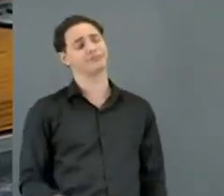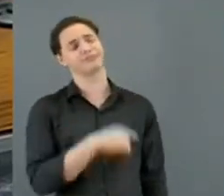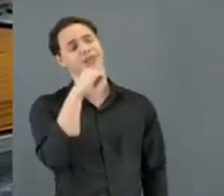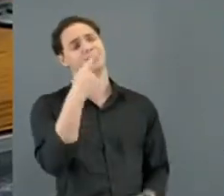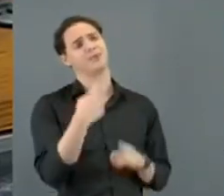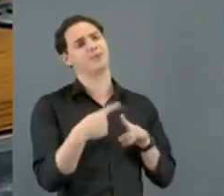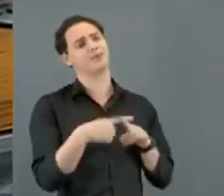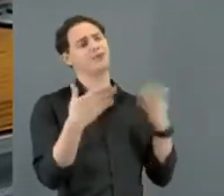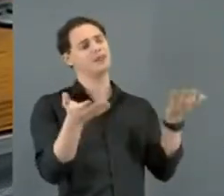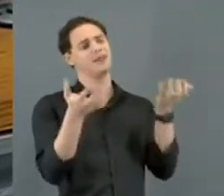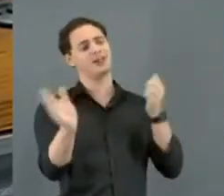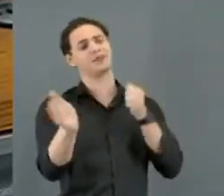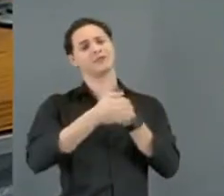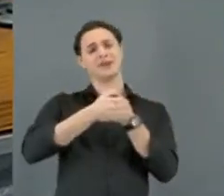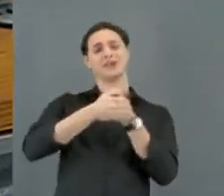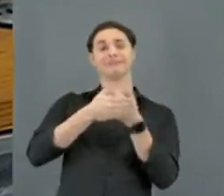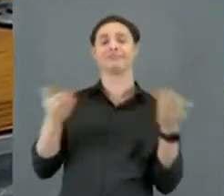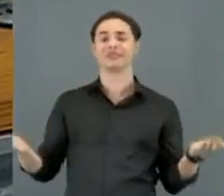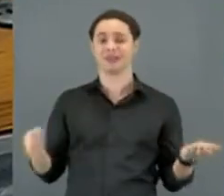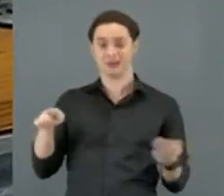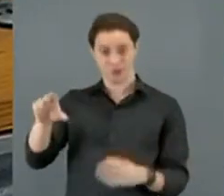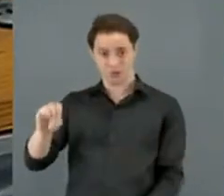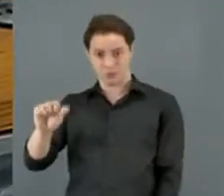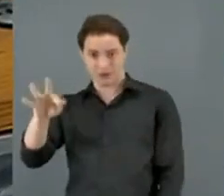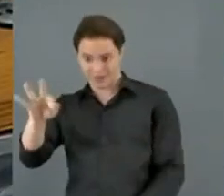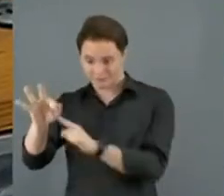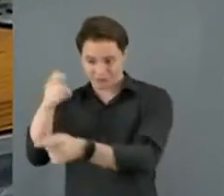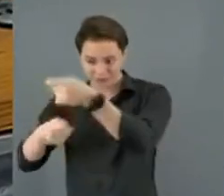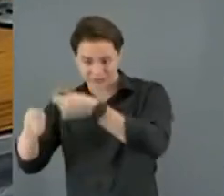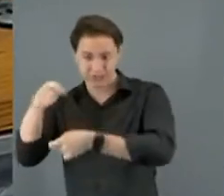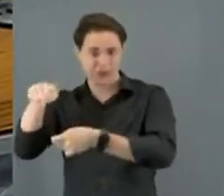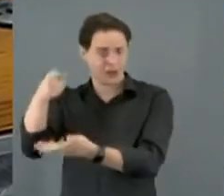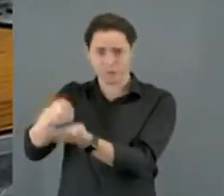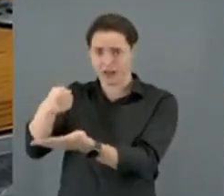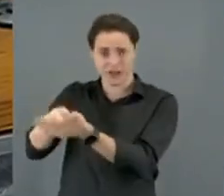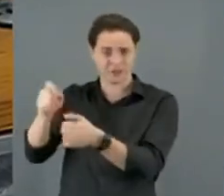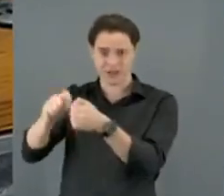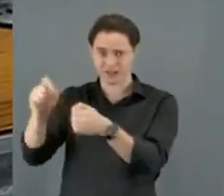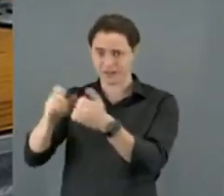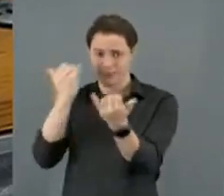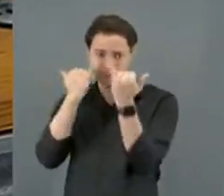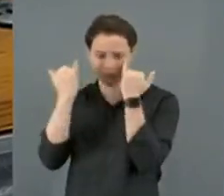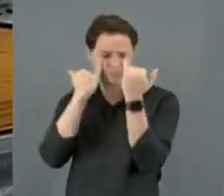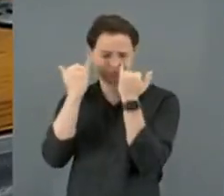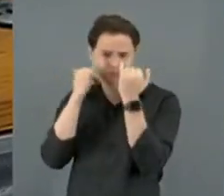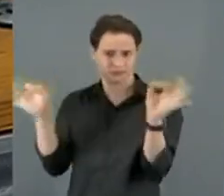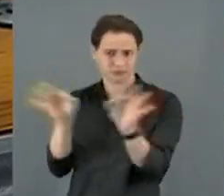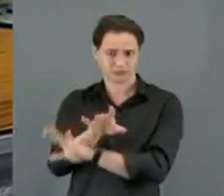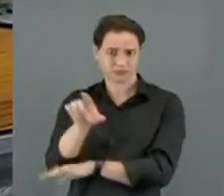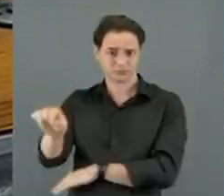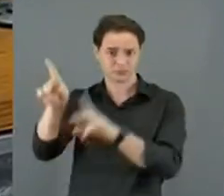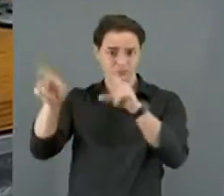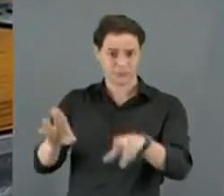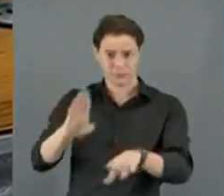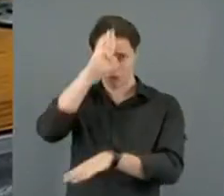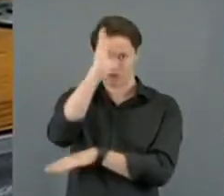querem esconder algo que o COAF é obrigado a fazer? Porque Mauro Cid e Bolsonaro eram como irmãos, diz o próprio